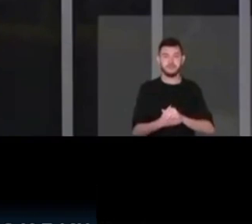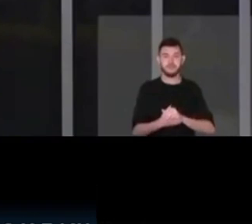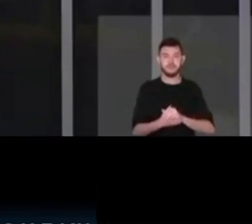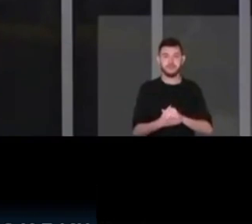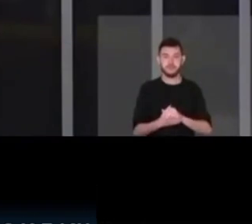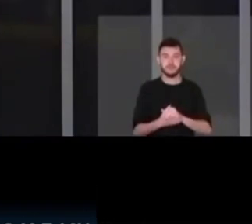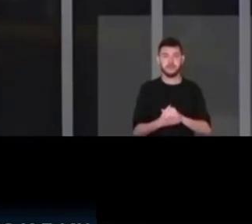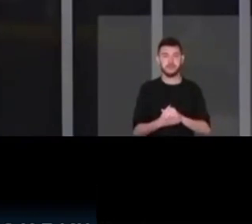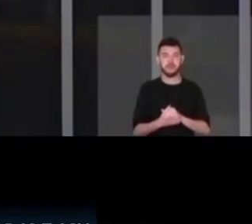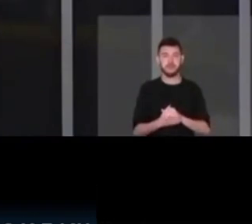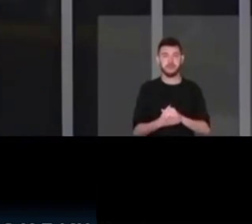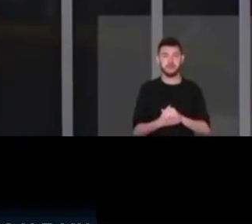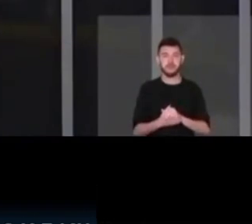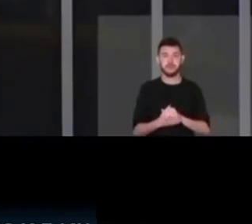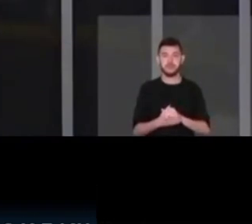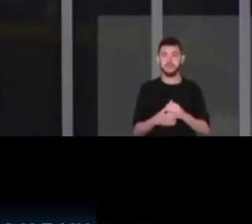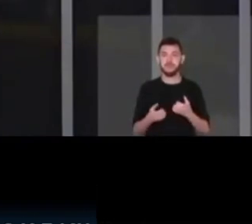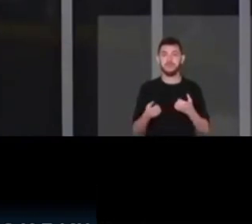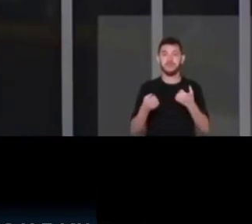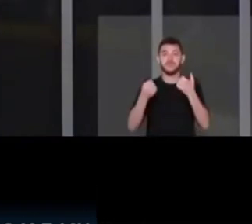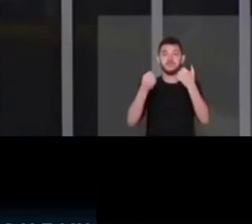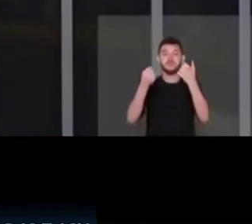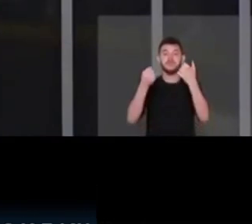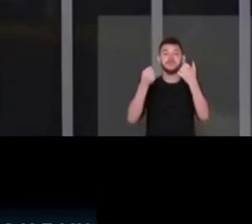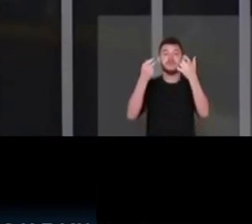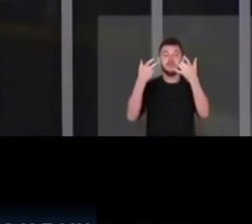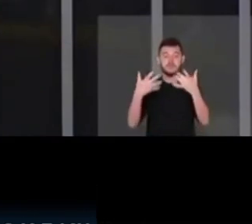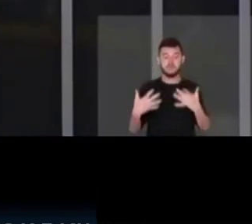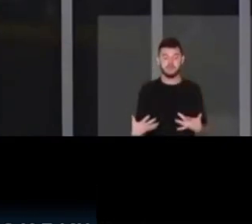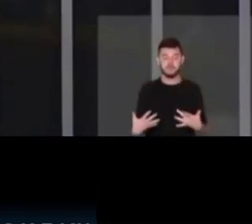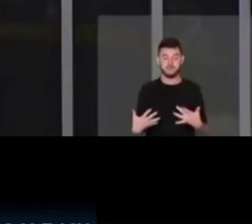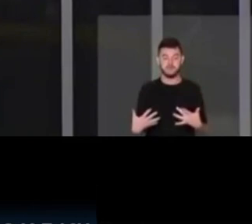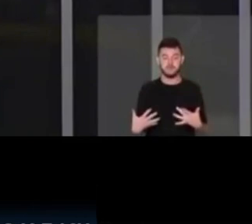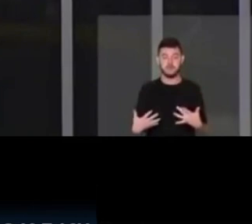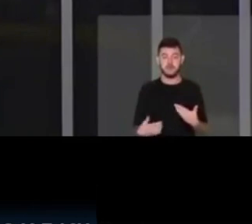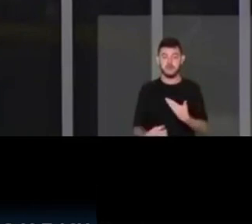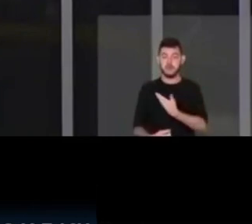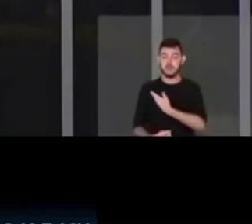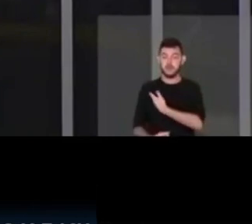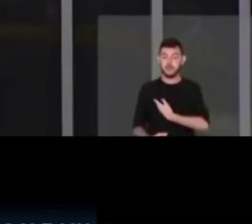dá conta de que o governo federal